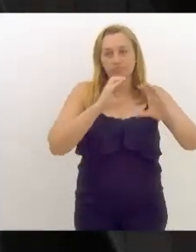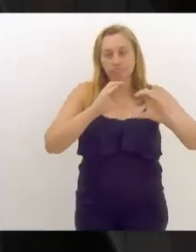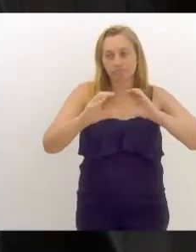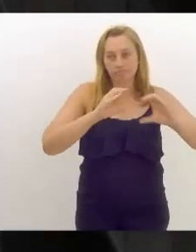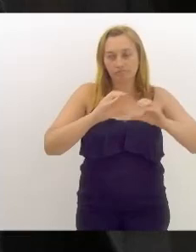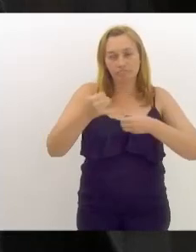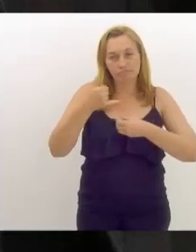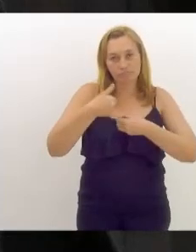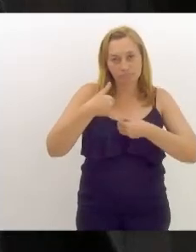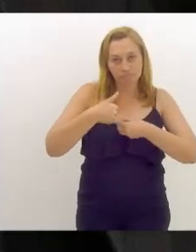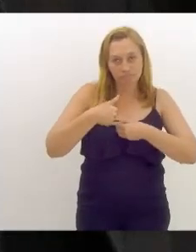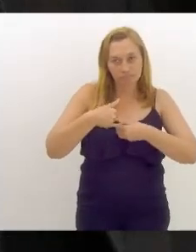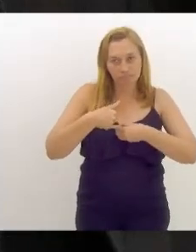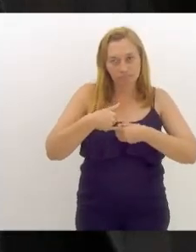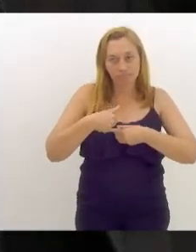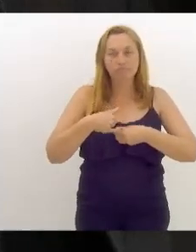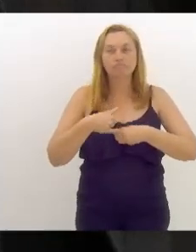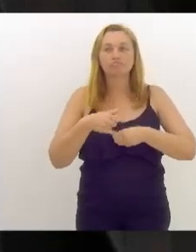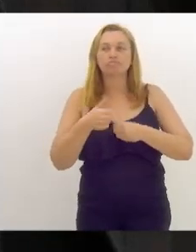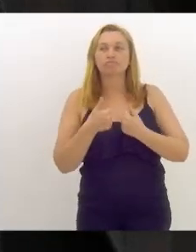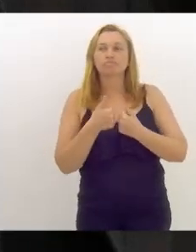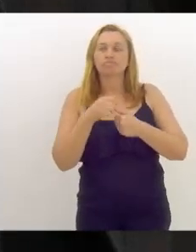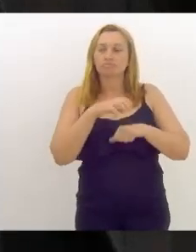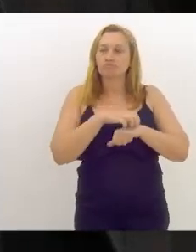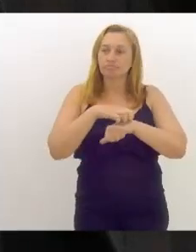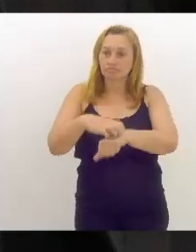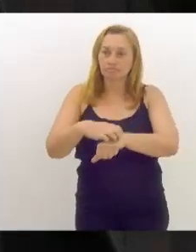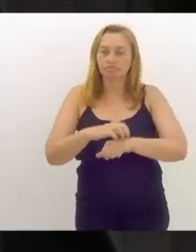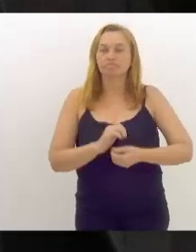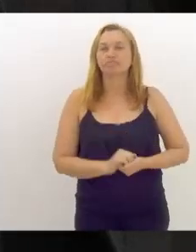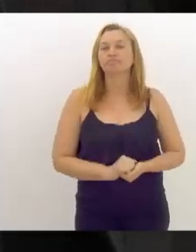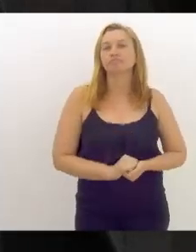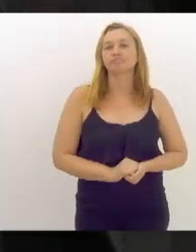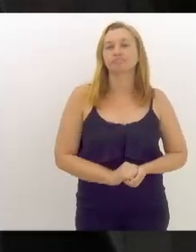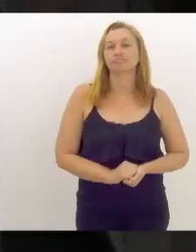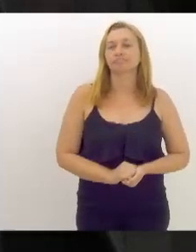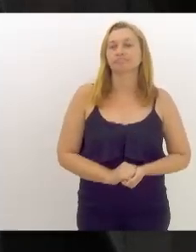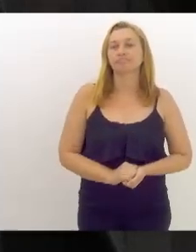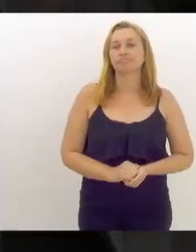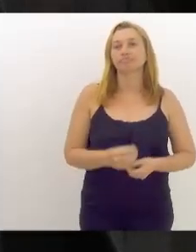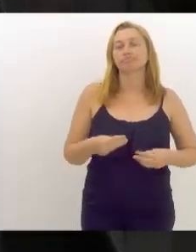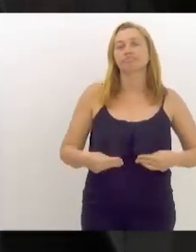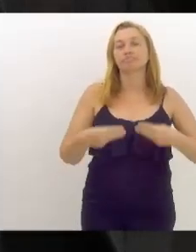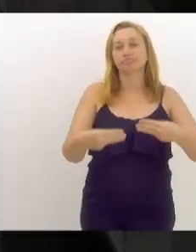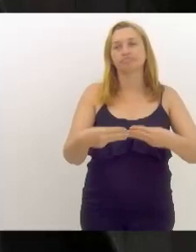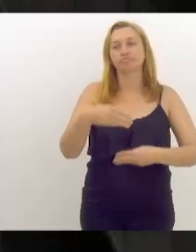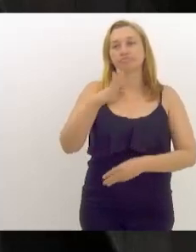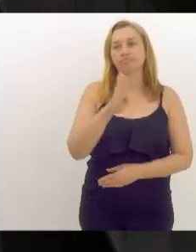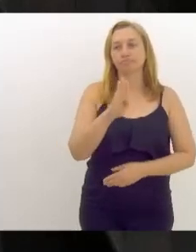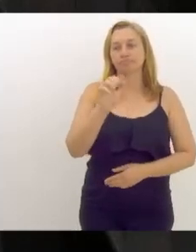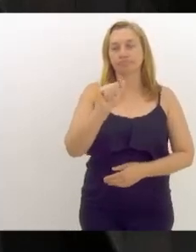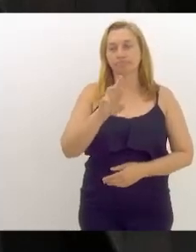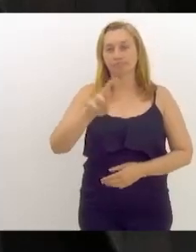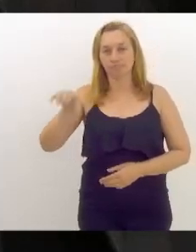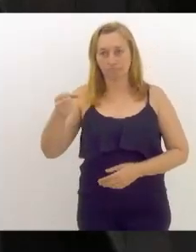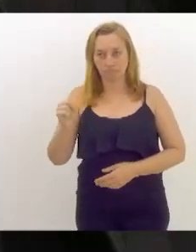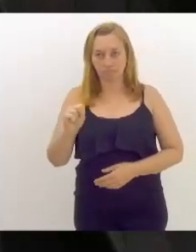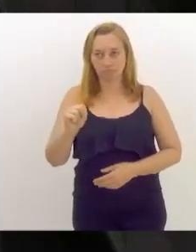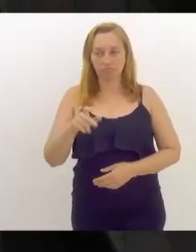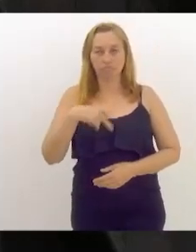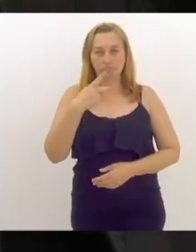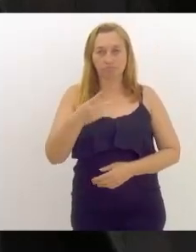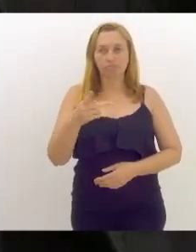telecomunicações, combustíveis e transporte. Diga-se de passagem, quando o ministro Barroso deu a liminar no caso do estado de